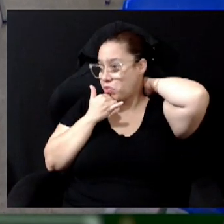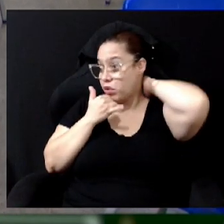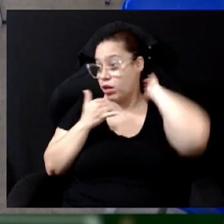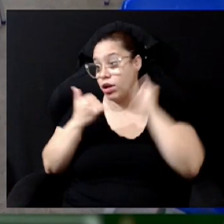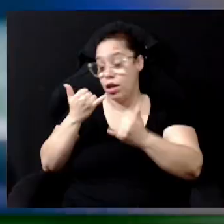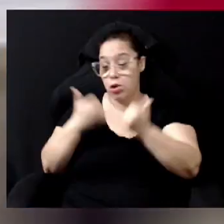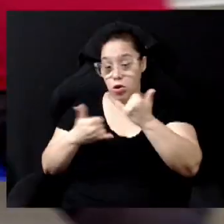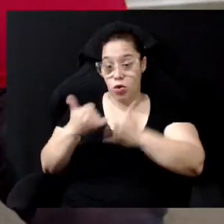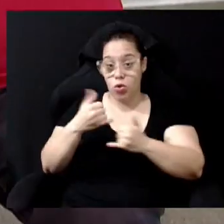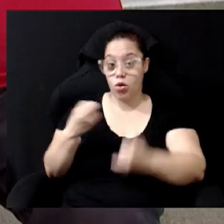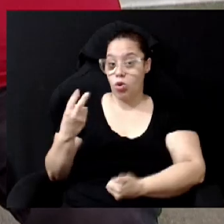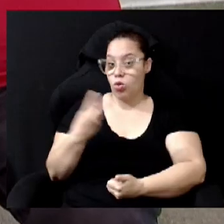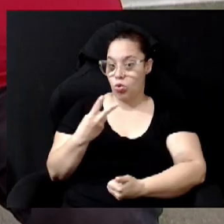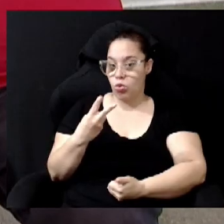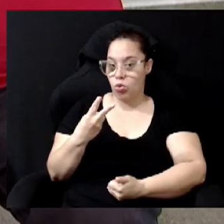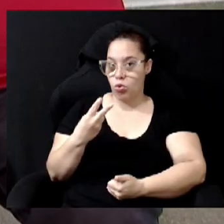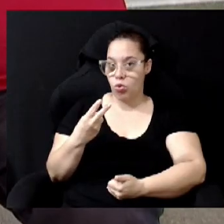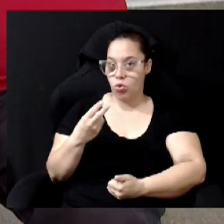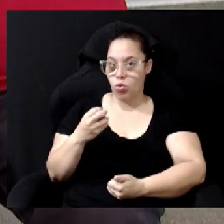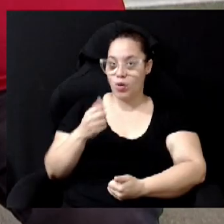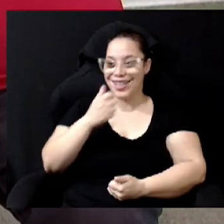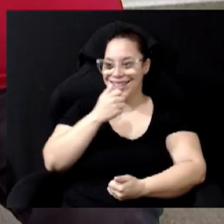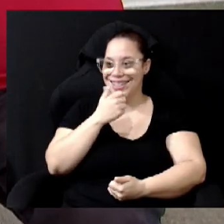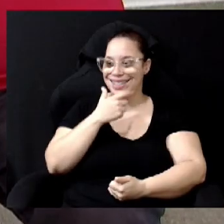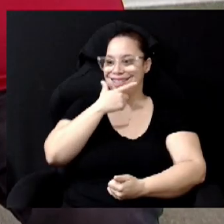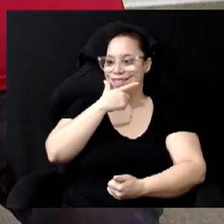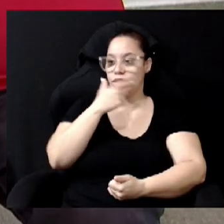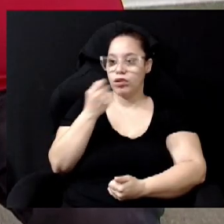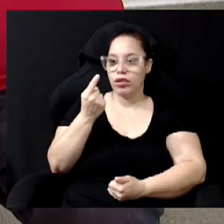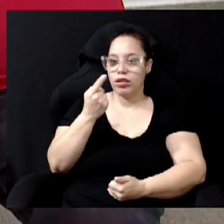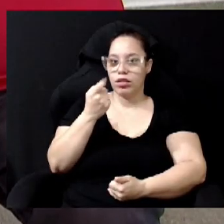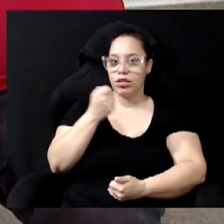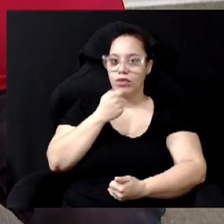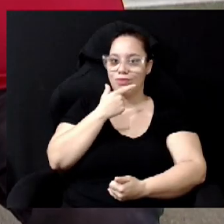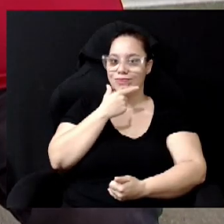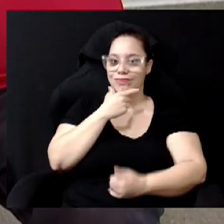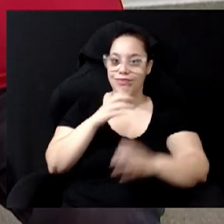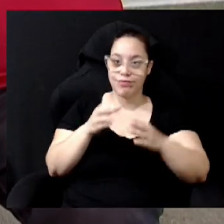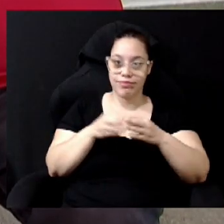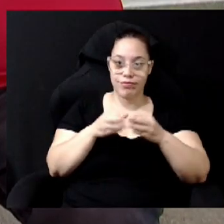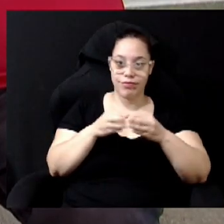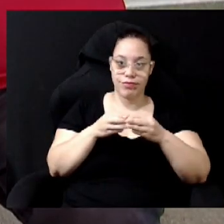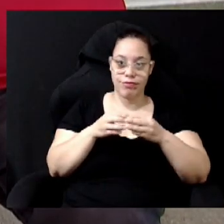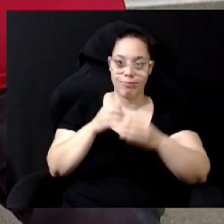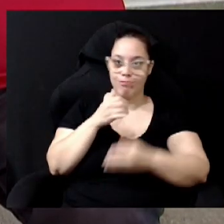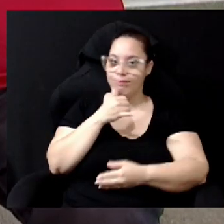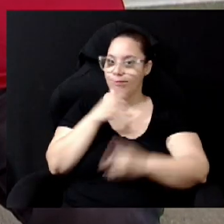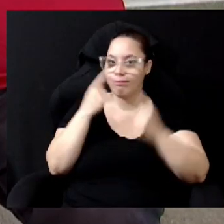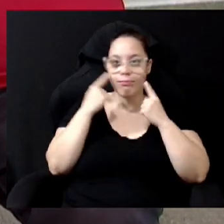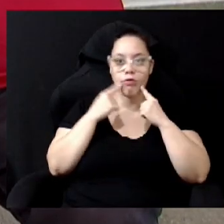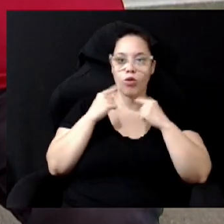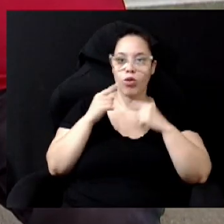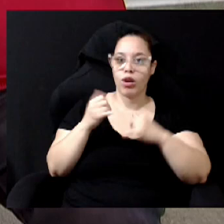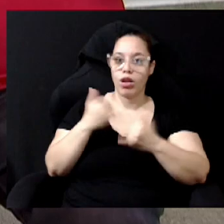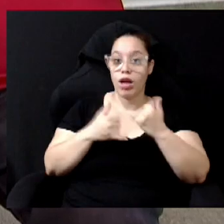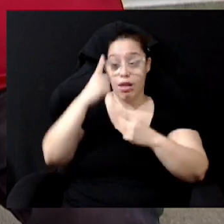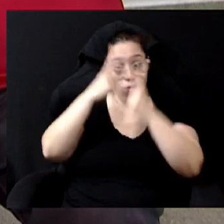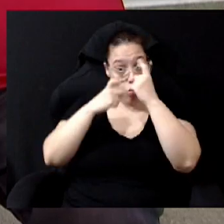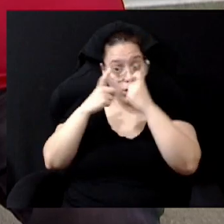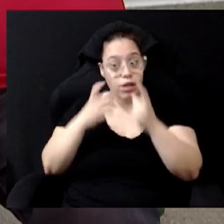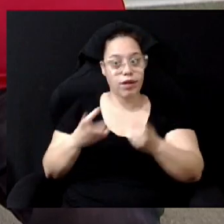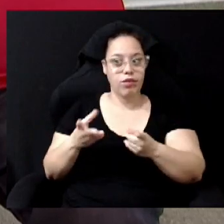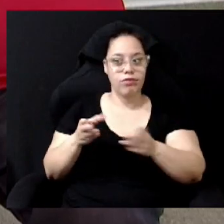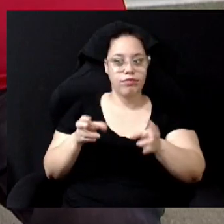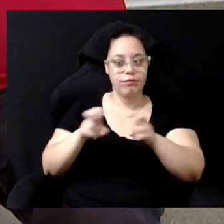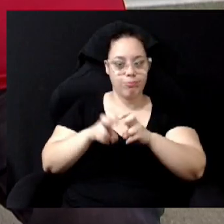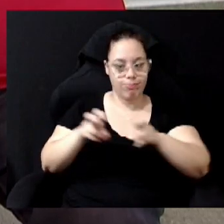ou mais pessoas estão sorrindo. Se uma está sorrindo, o conjunto está triste, está chorando, não é brincadeira, é violência. E o círculo a gente trata